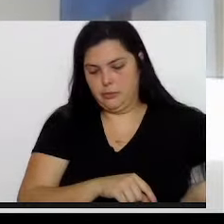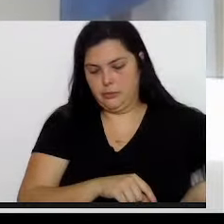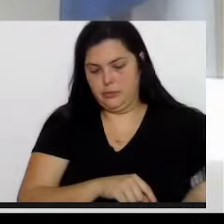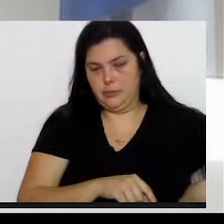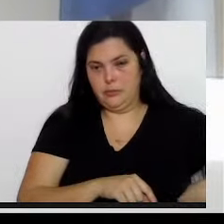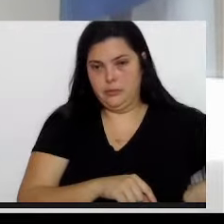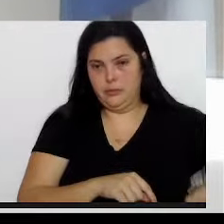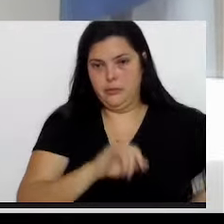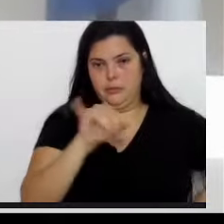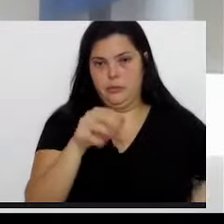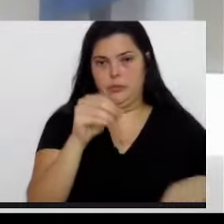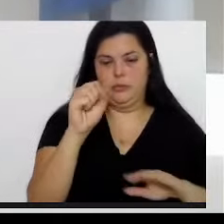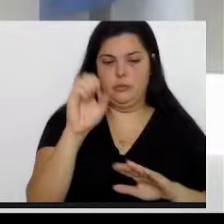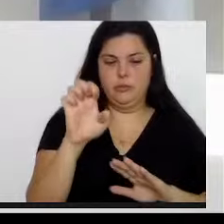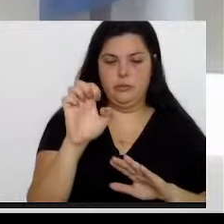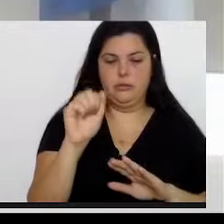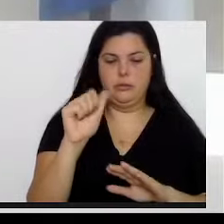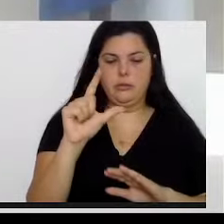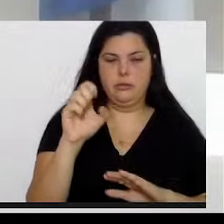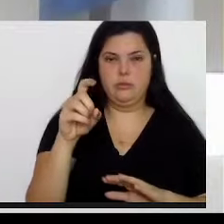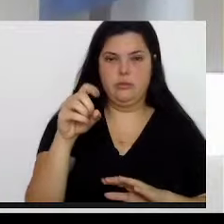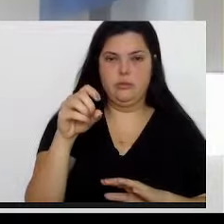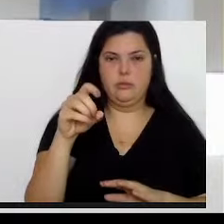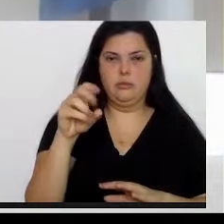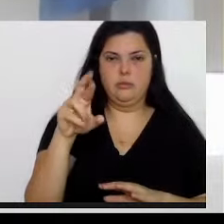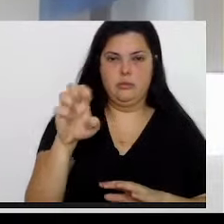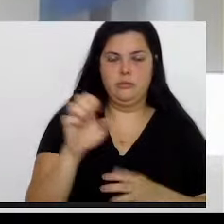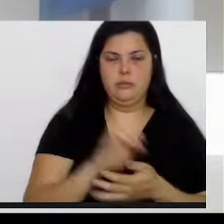José Alexandre Soares de Araújo e outros.